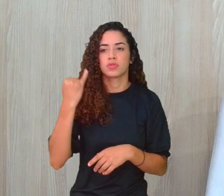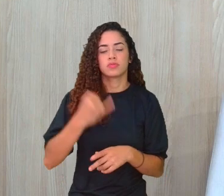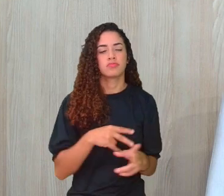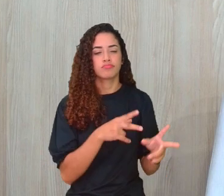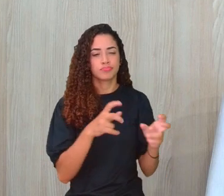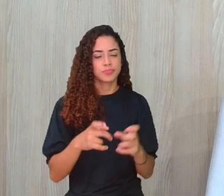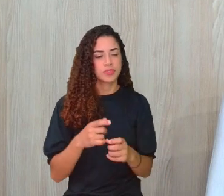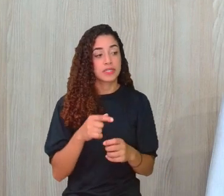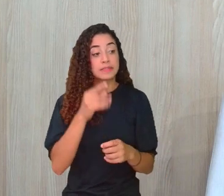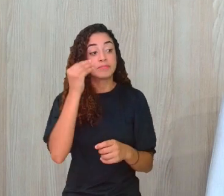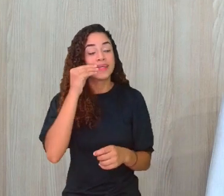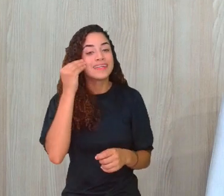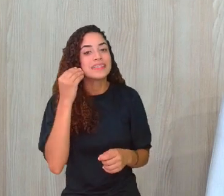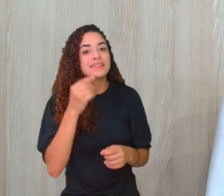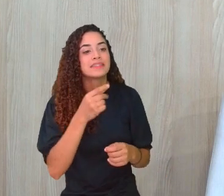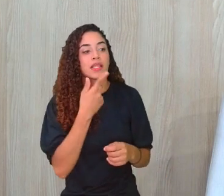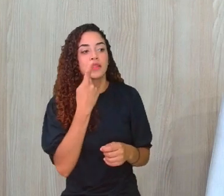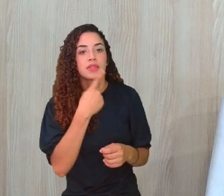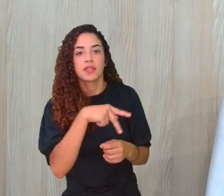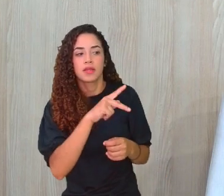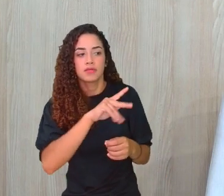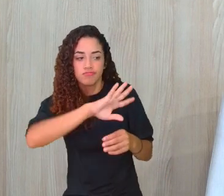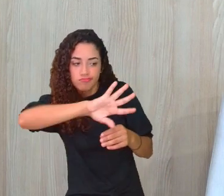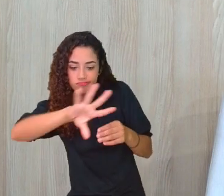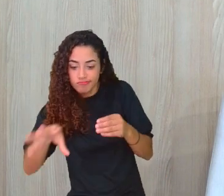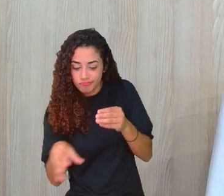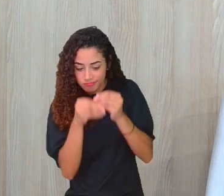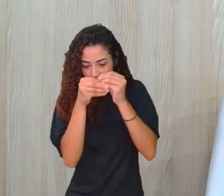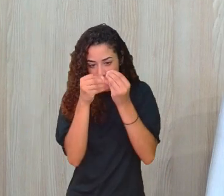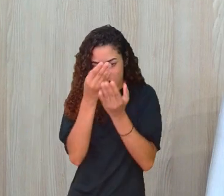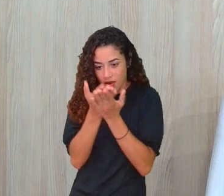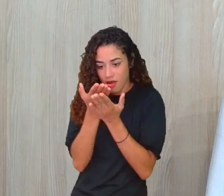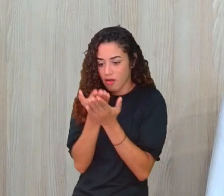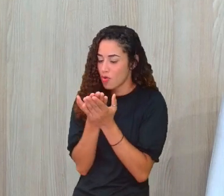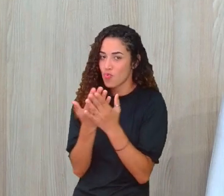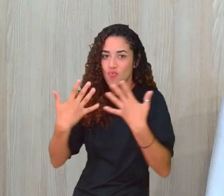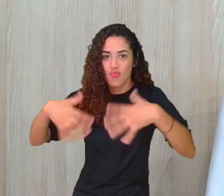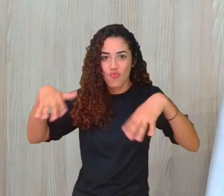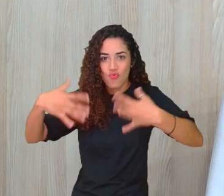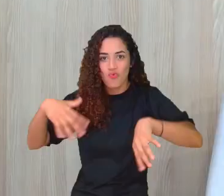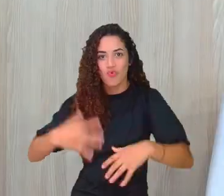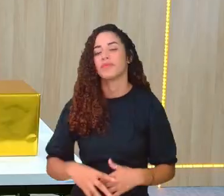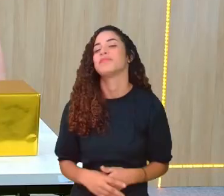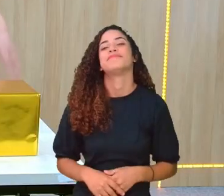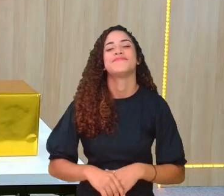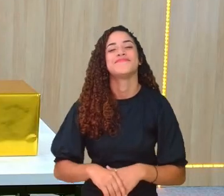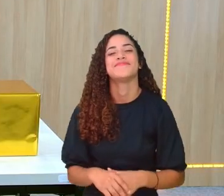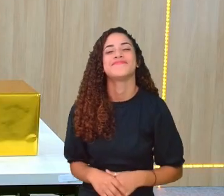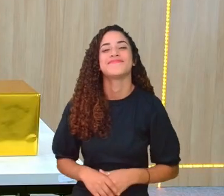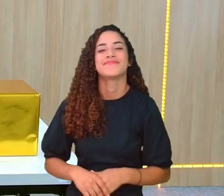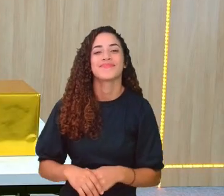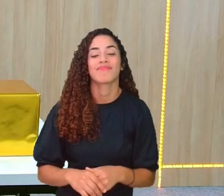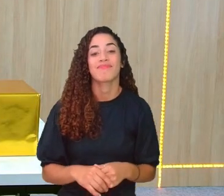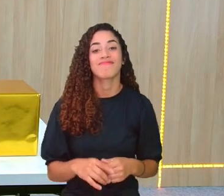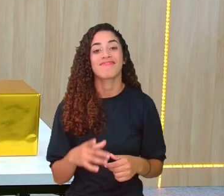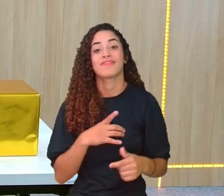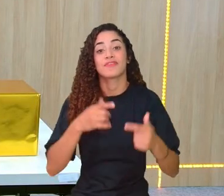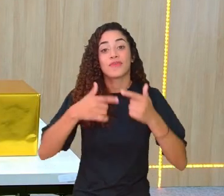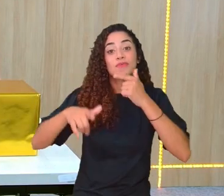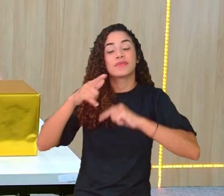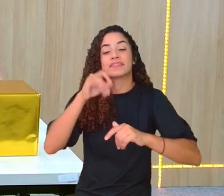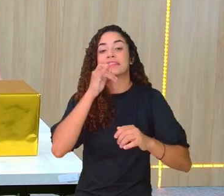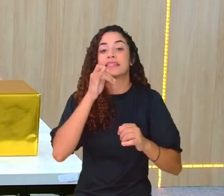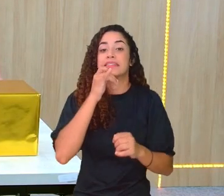a experiência que ele traz para enriquecer a aula da gente. Né, professora? Pois é. Outros exemplos